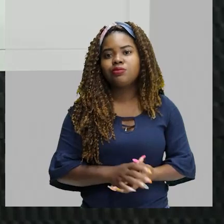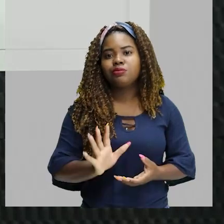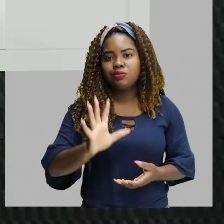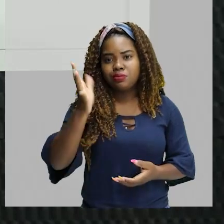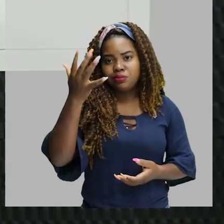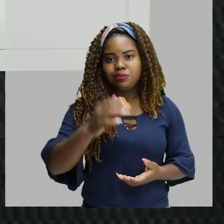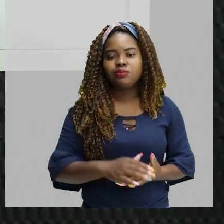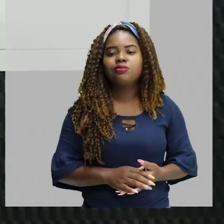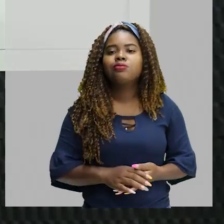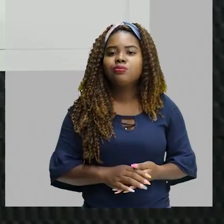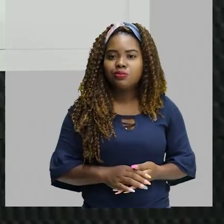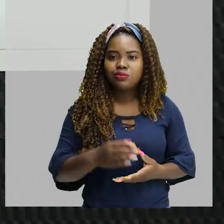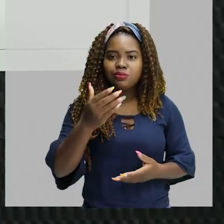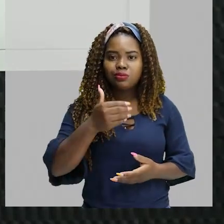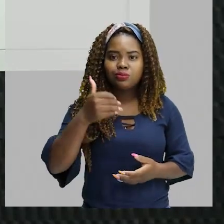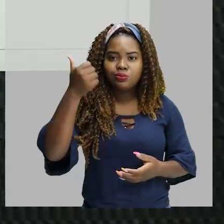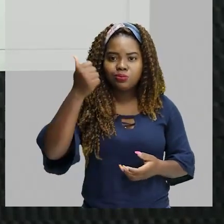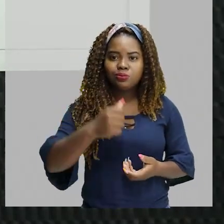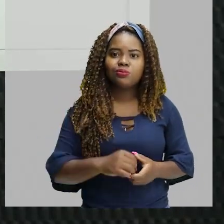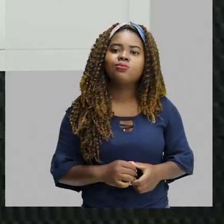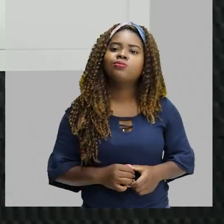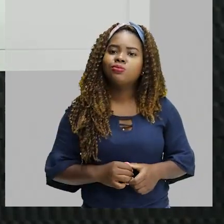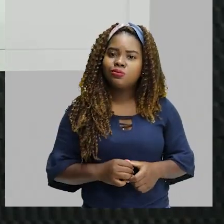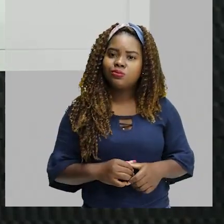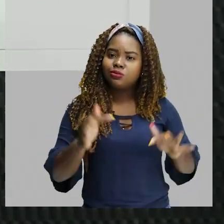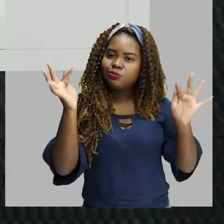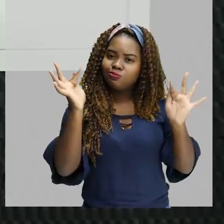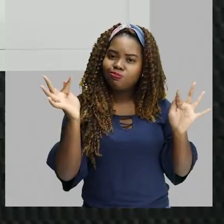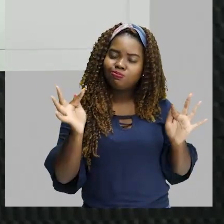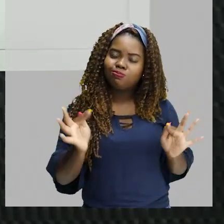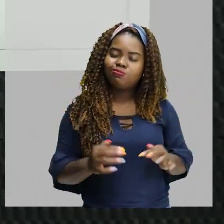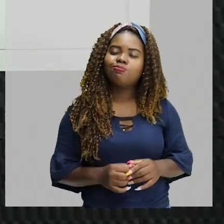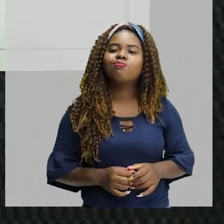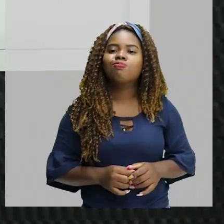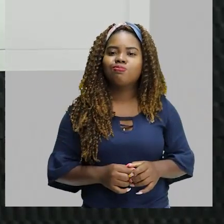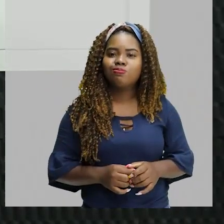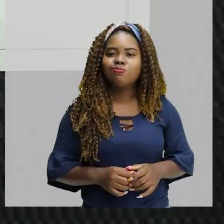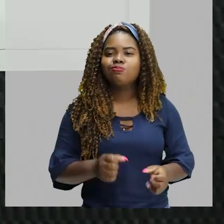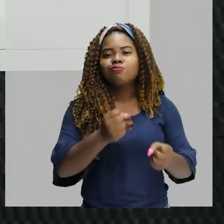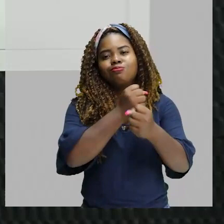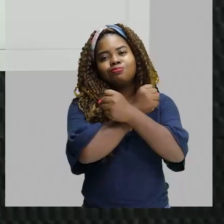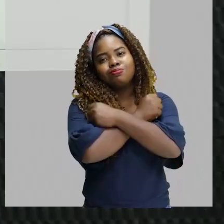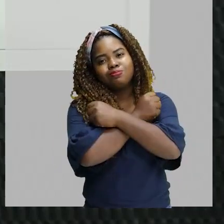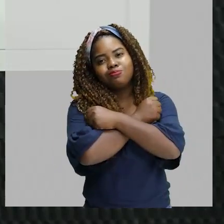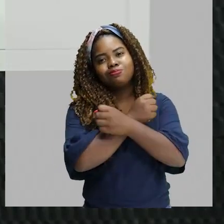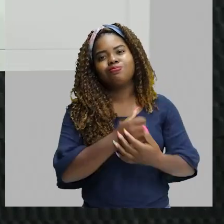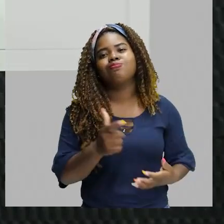plena, autêntica e um pouco mais feliz. Fica aqui o nosso forte